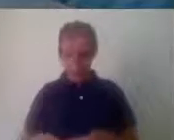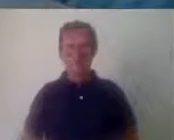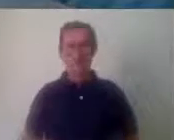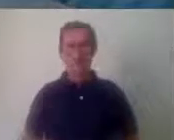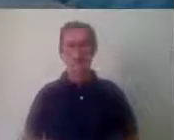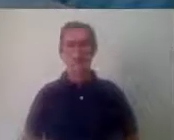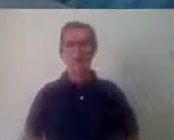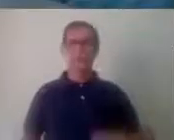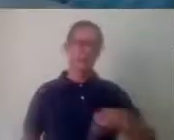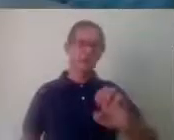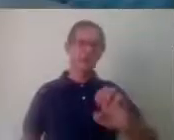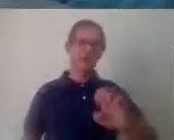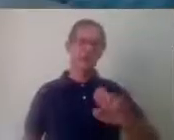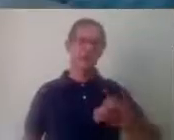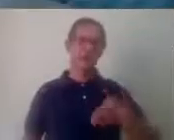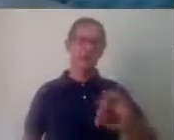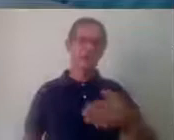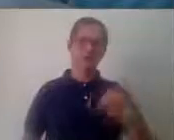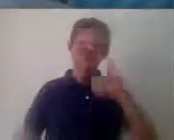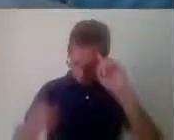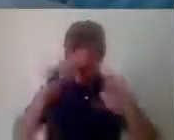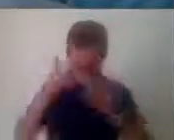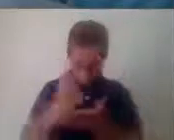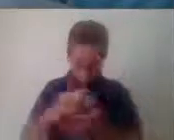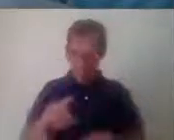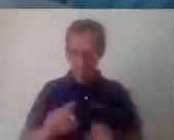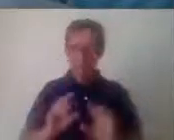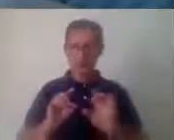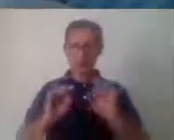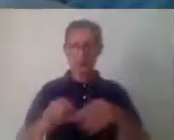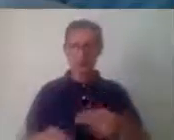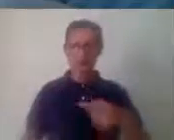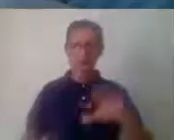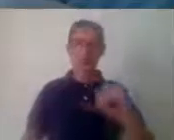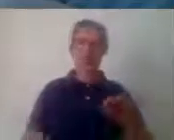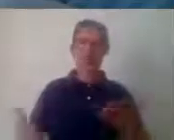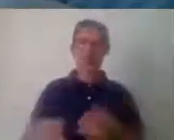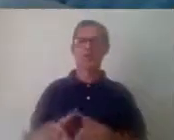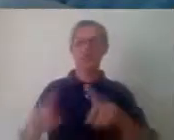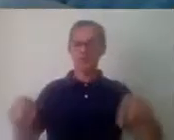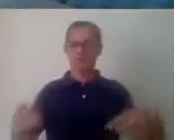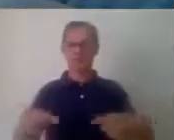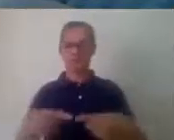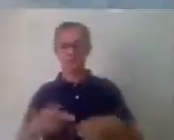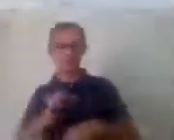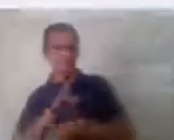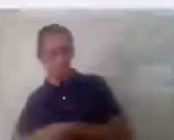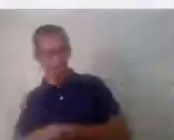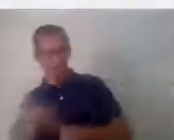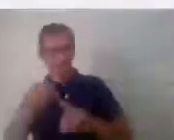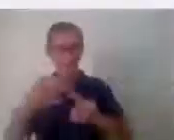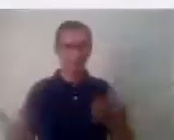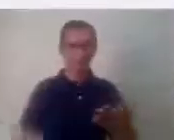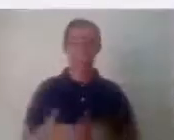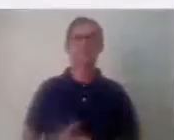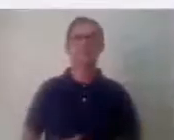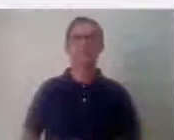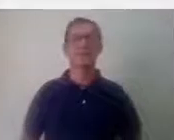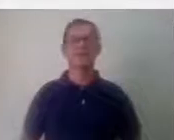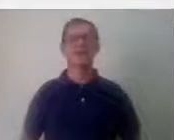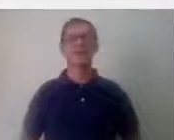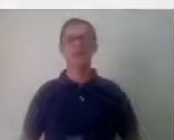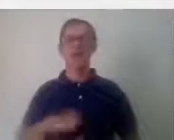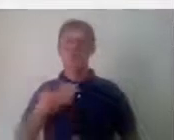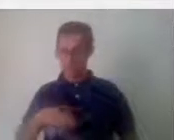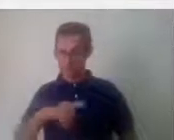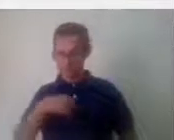a ideia a mesma, só que agora a gente sai do plano e vai para o espaço. Acompanhe no quadro a definição.